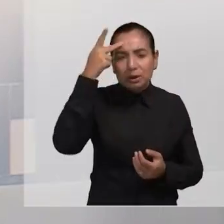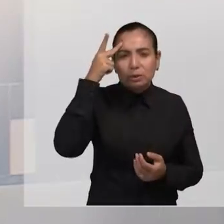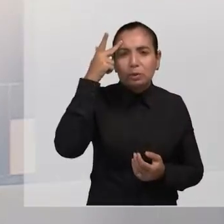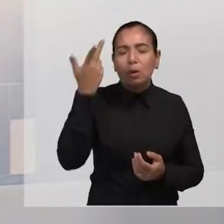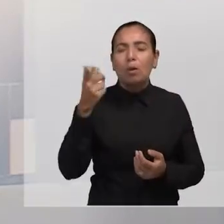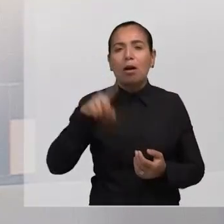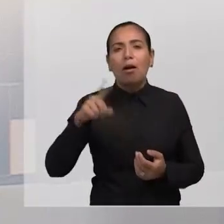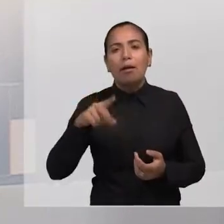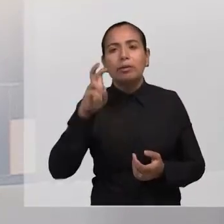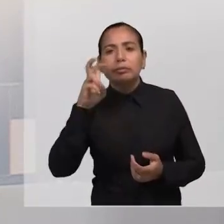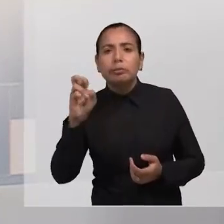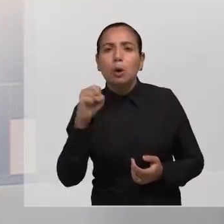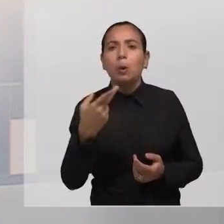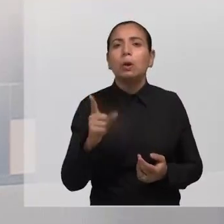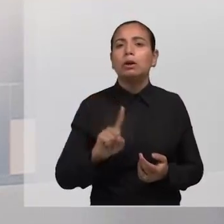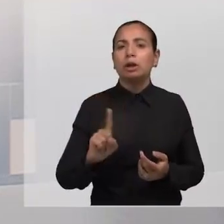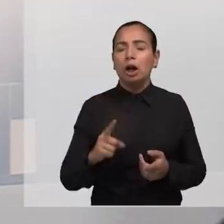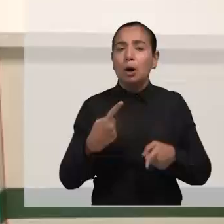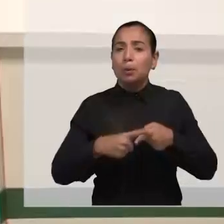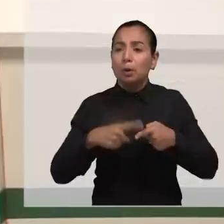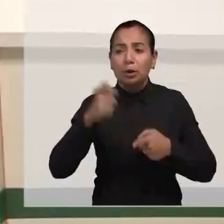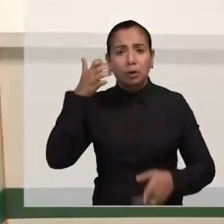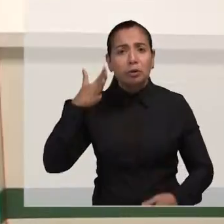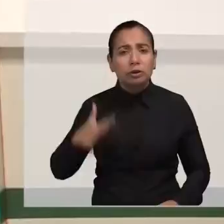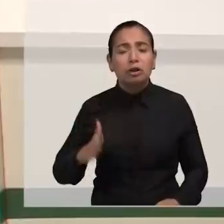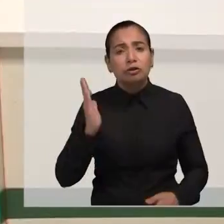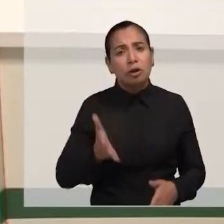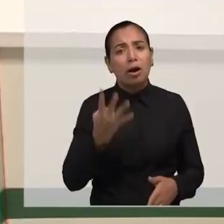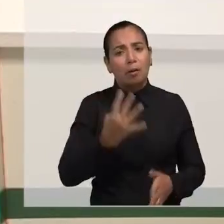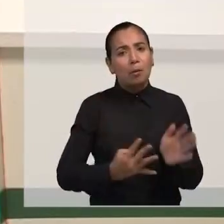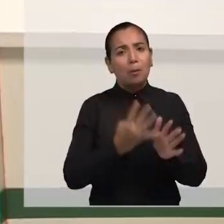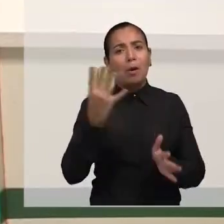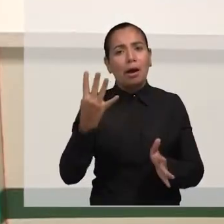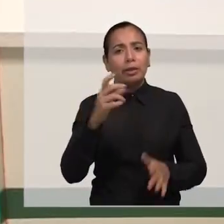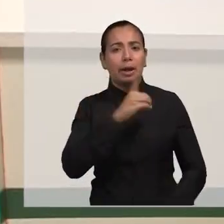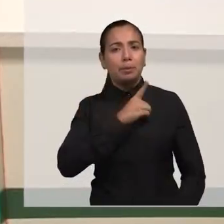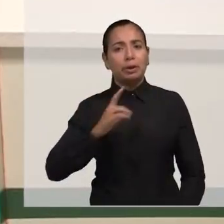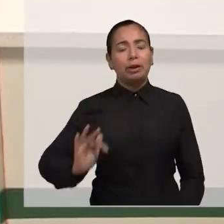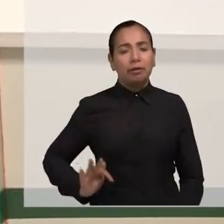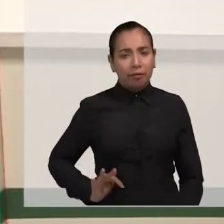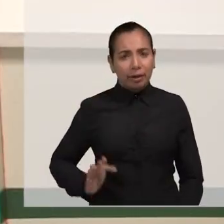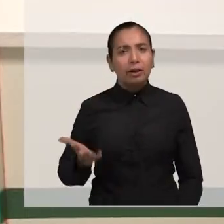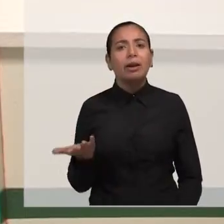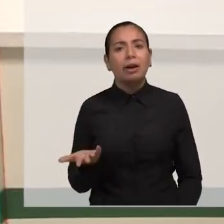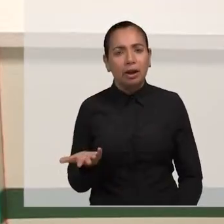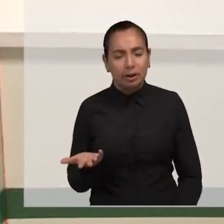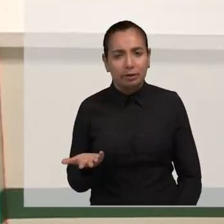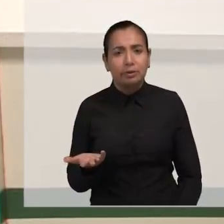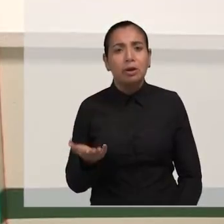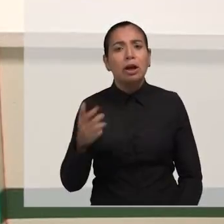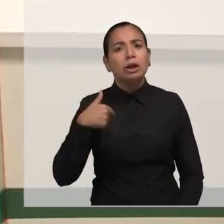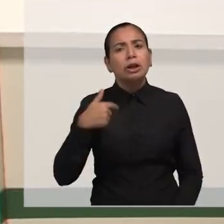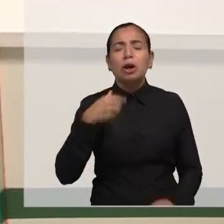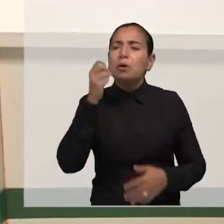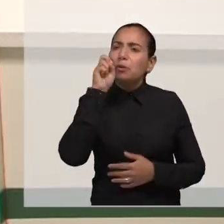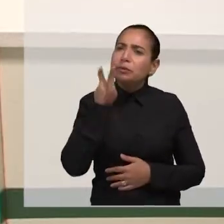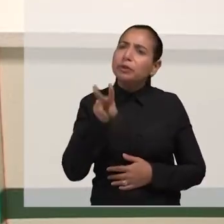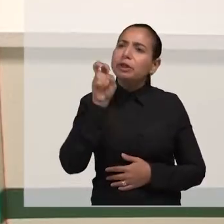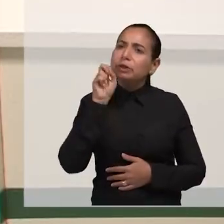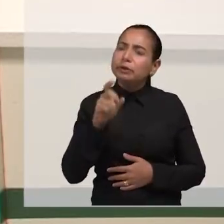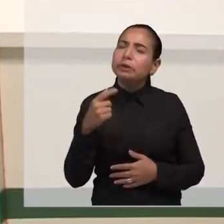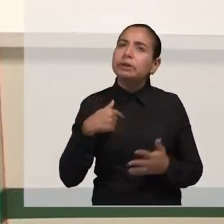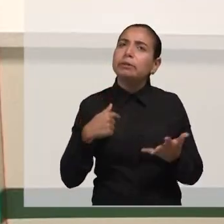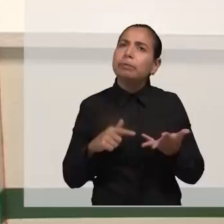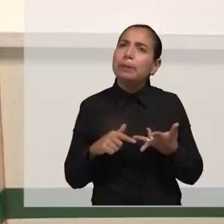política local. Tem um problema sério, Luiz. Eu acho muito difícil. Ela só apareceu para ser candidata a prefeita e depois agora, na véspera, para ser candidata